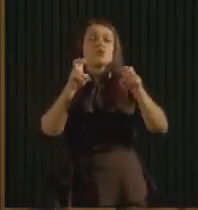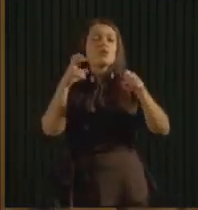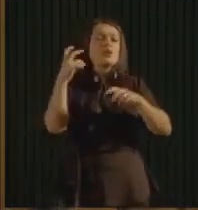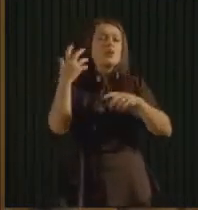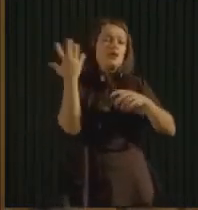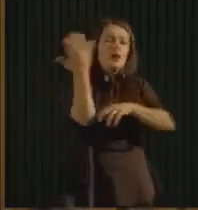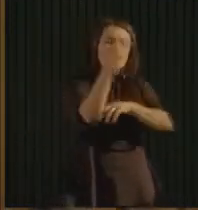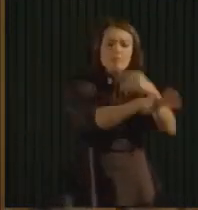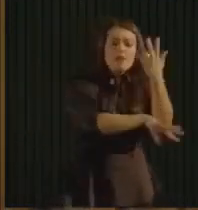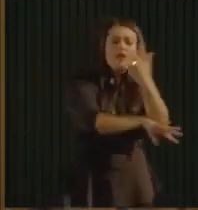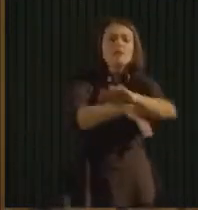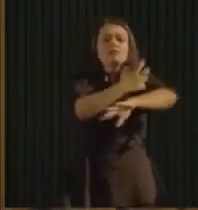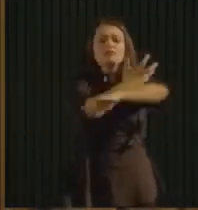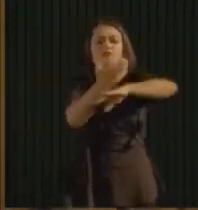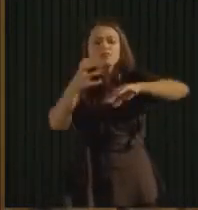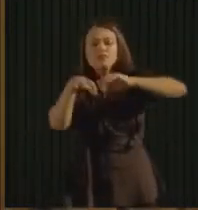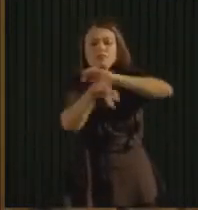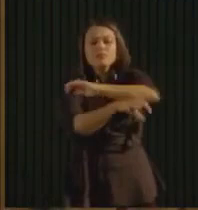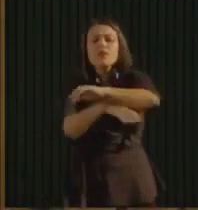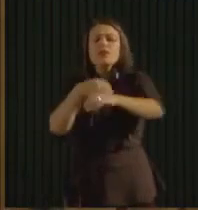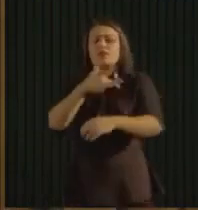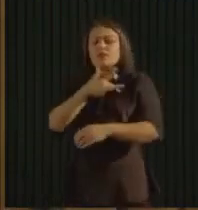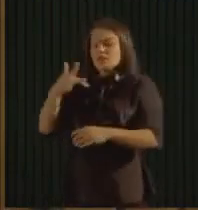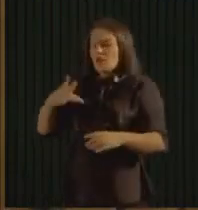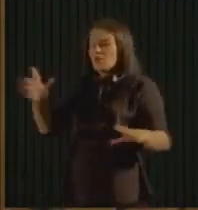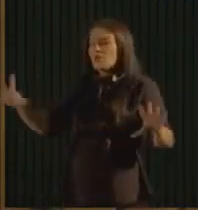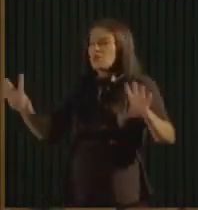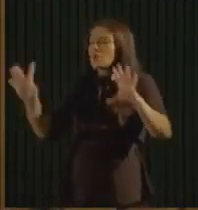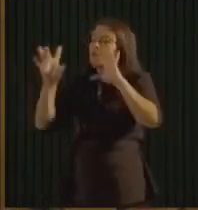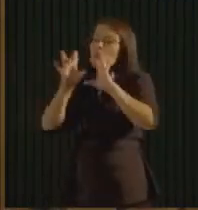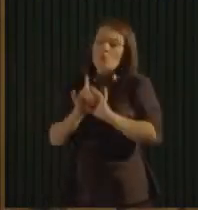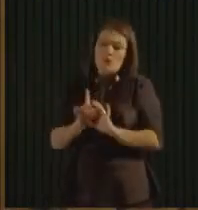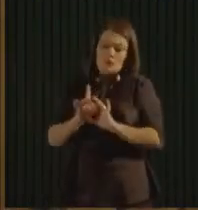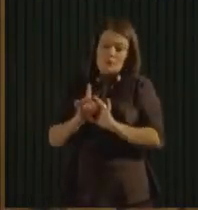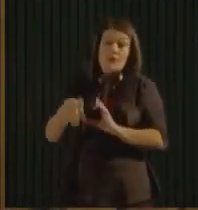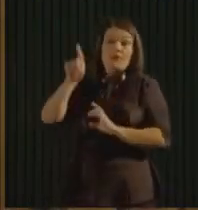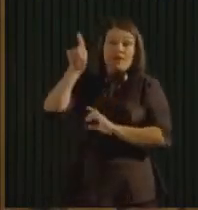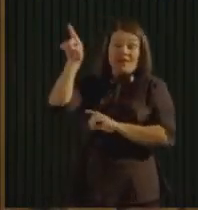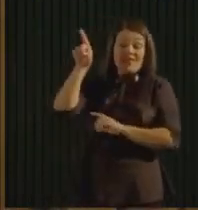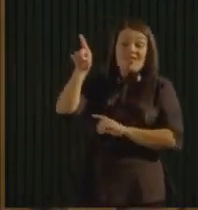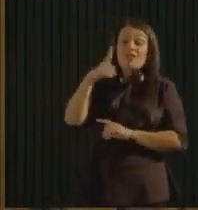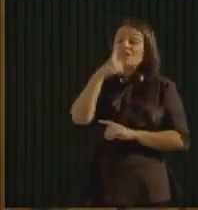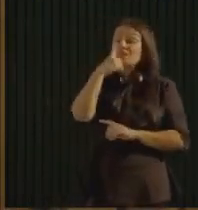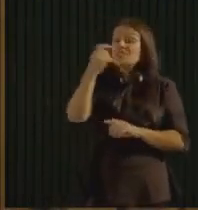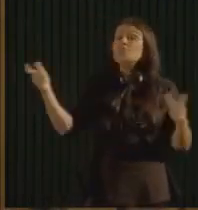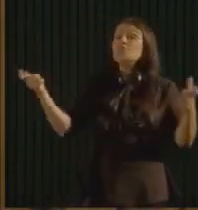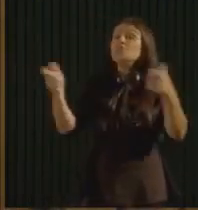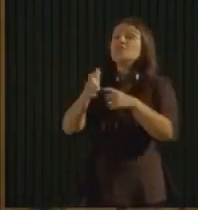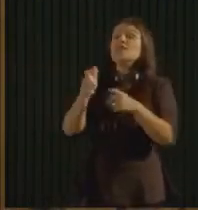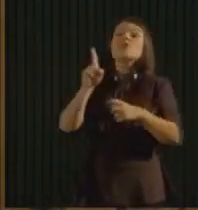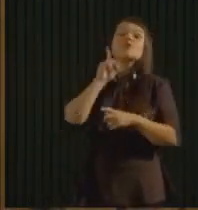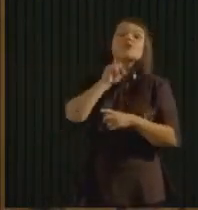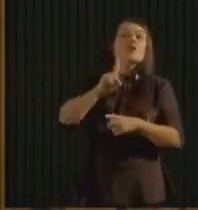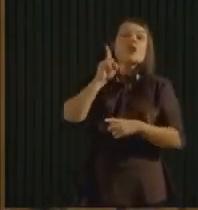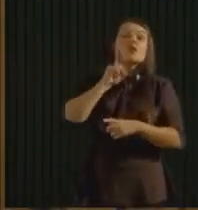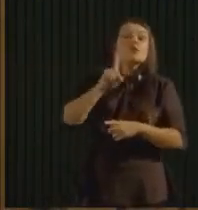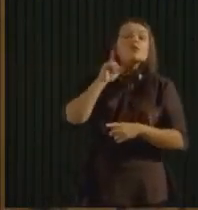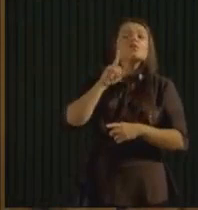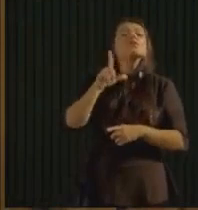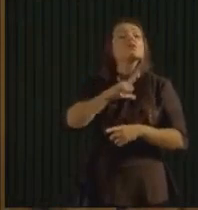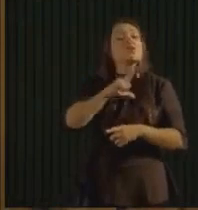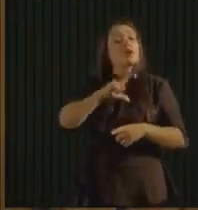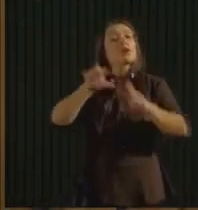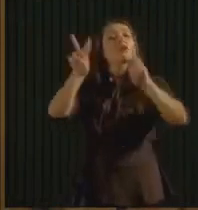representante do lixo zero nos Estados Unidos dizer a questão da mudança climática. Ora, a mudança